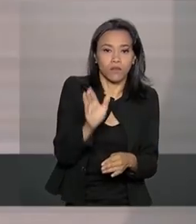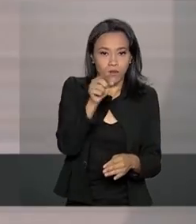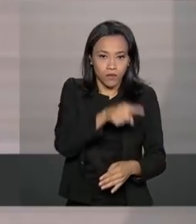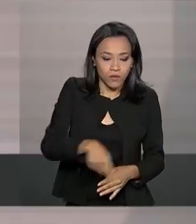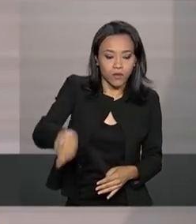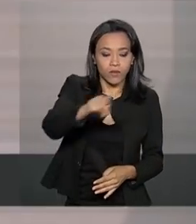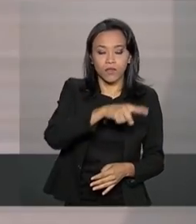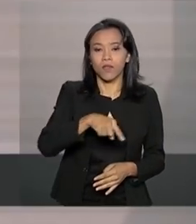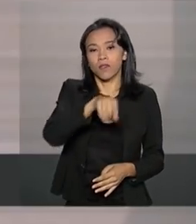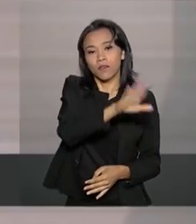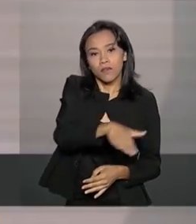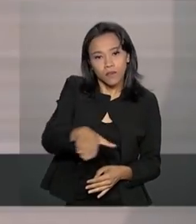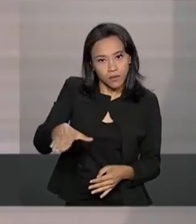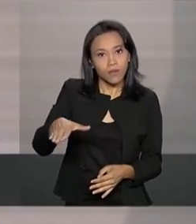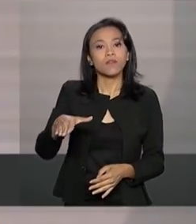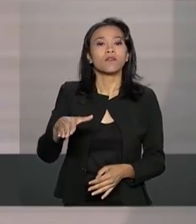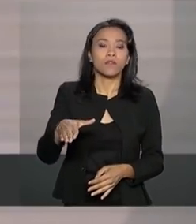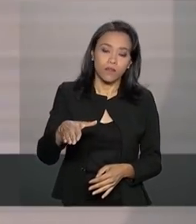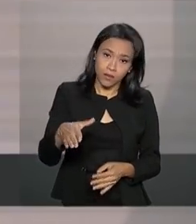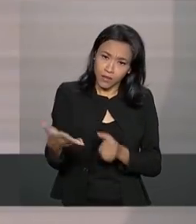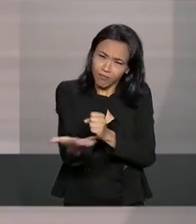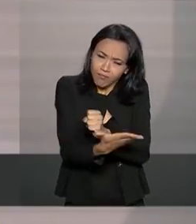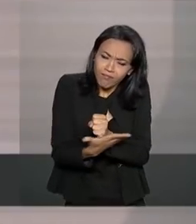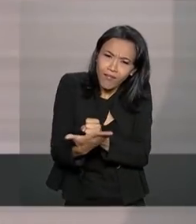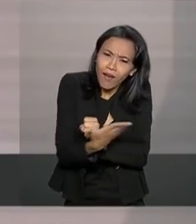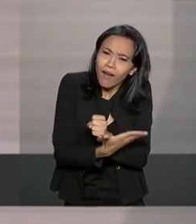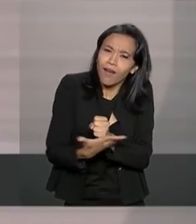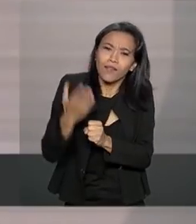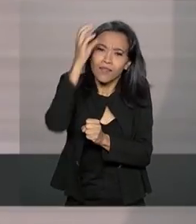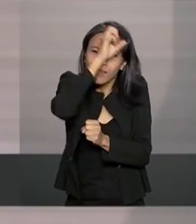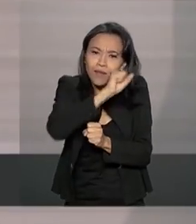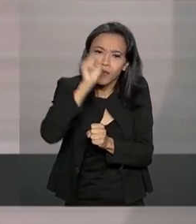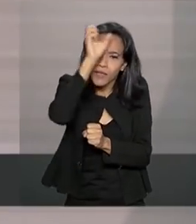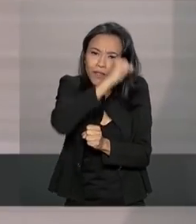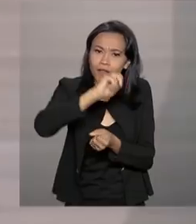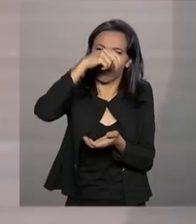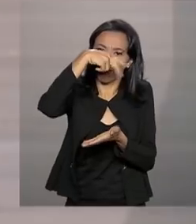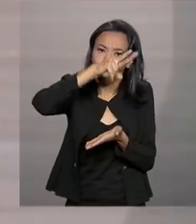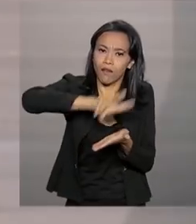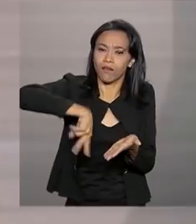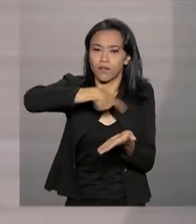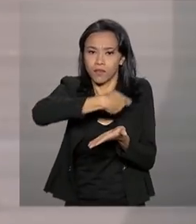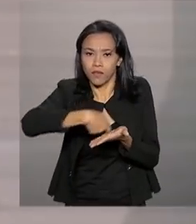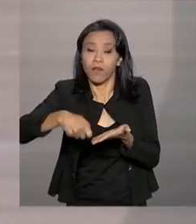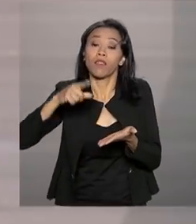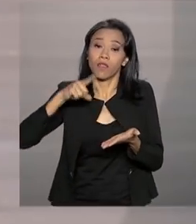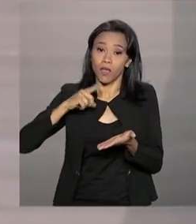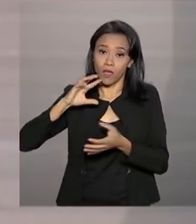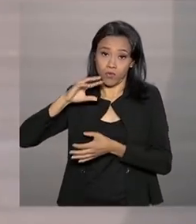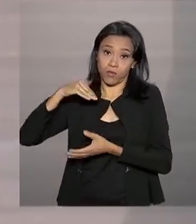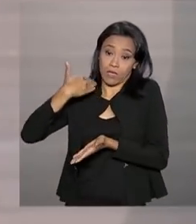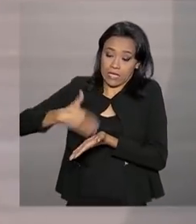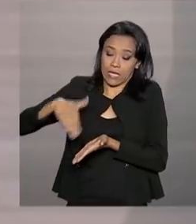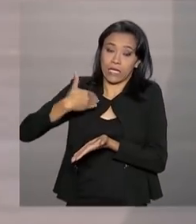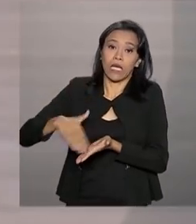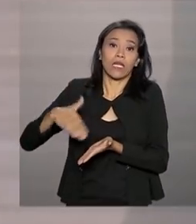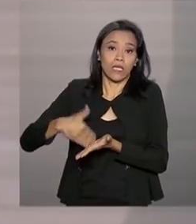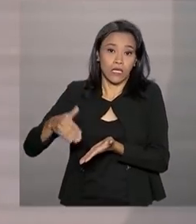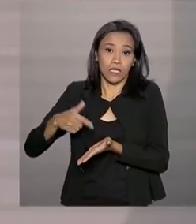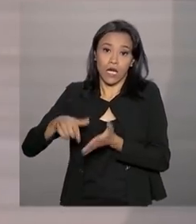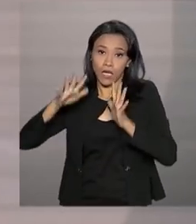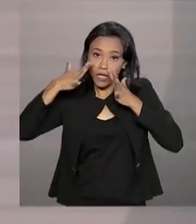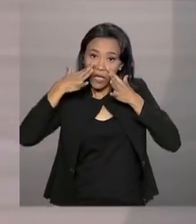dessas crianças na base da alfabetização. Nós temos uma secretaria que cuida de